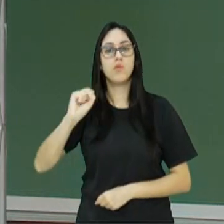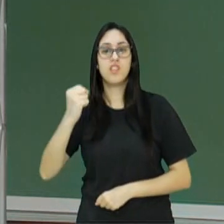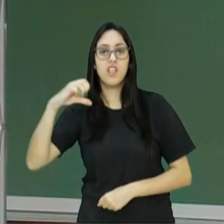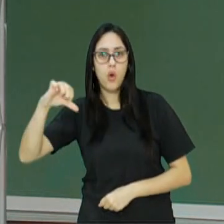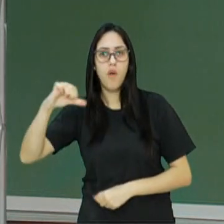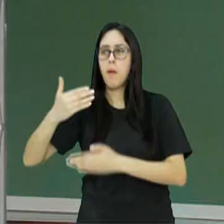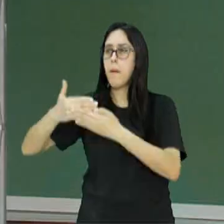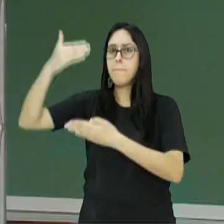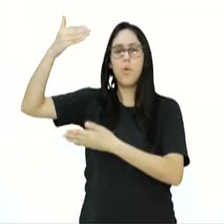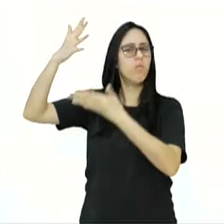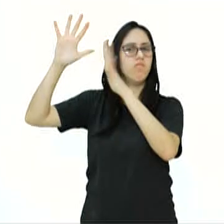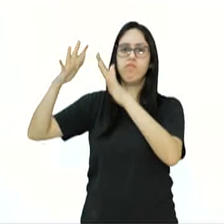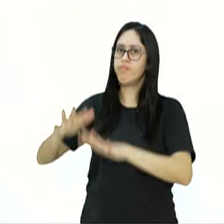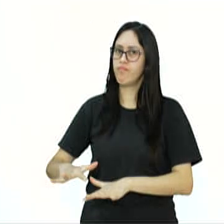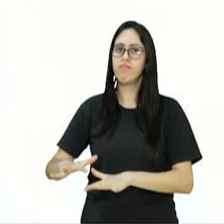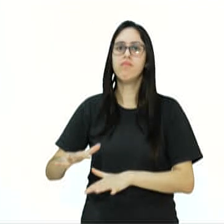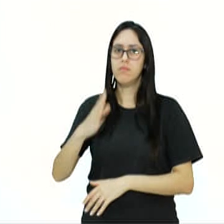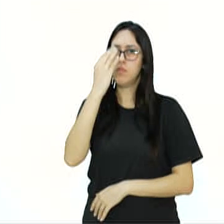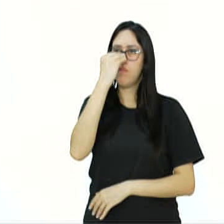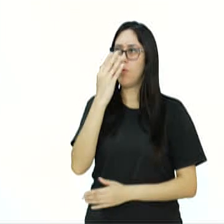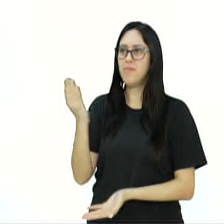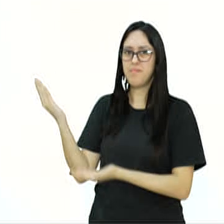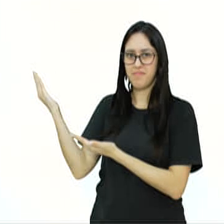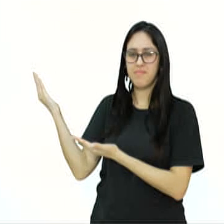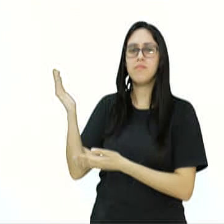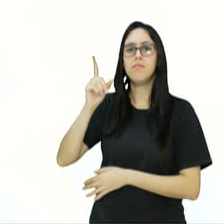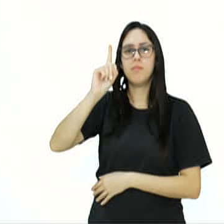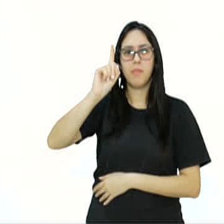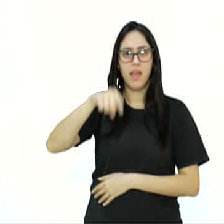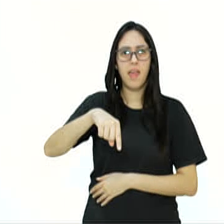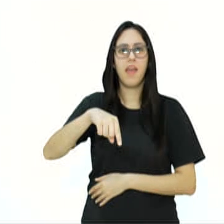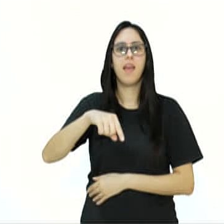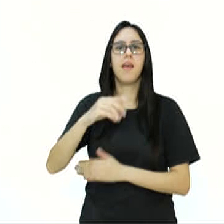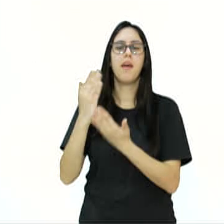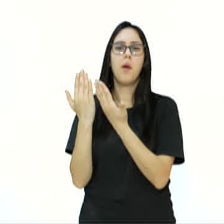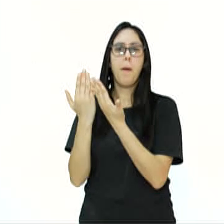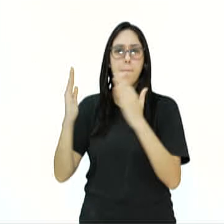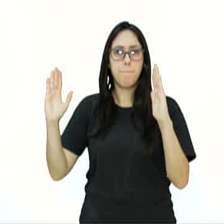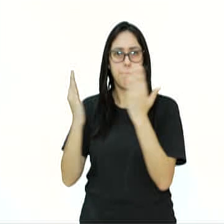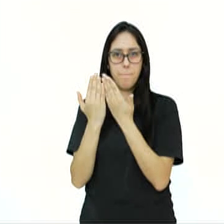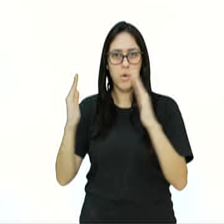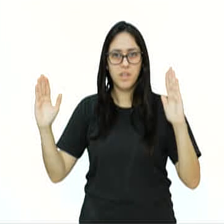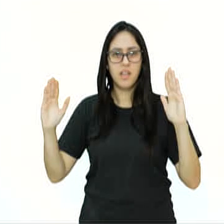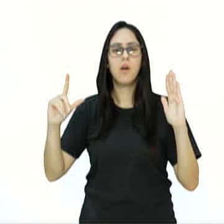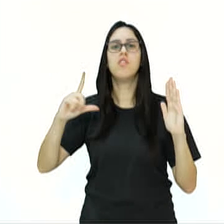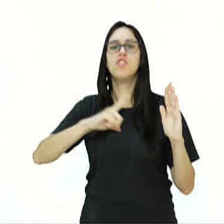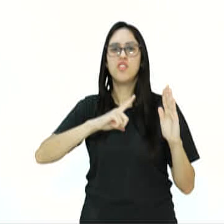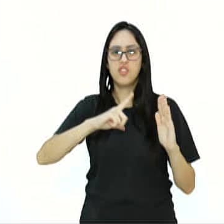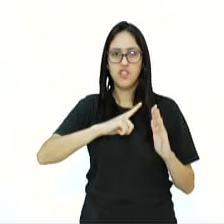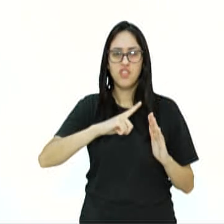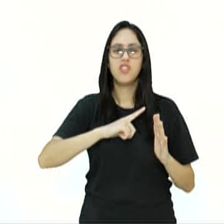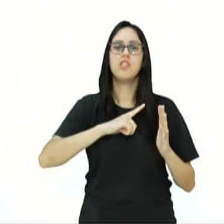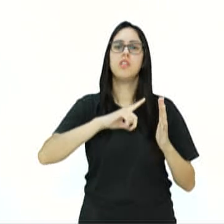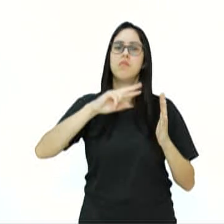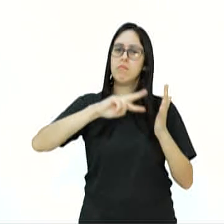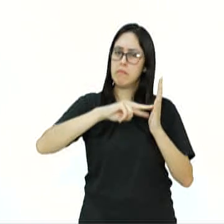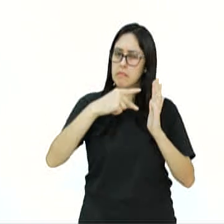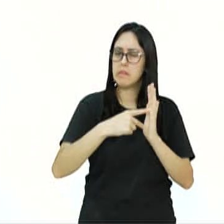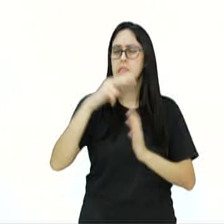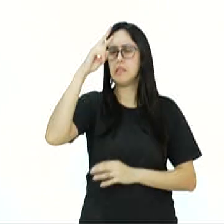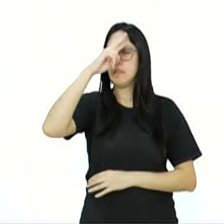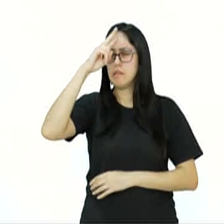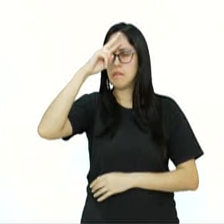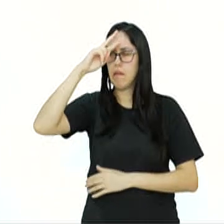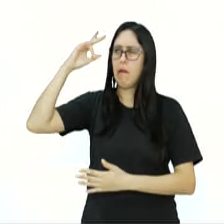vocês essa foto, né, em frente ao portal de Brandemburgo, que tem um significado histórico importante para